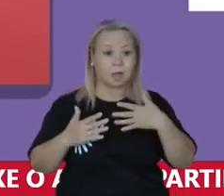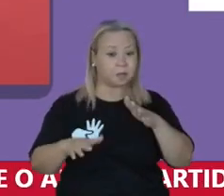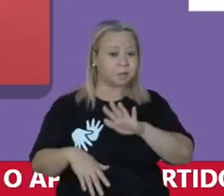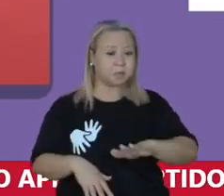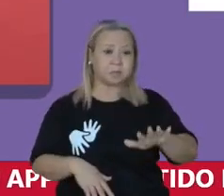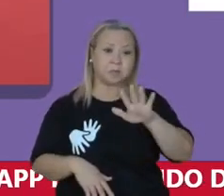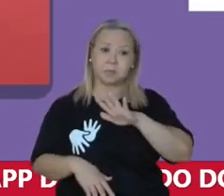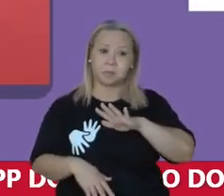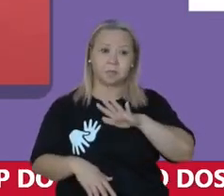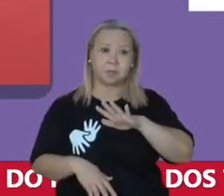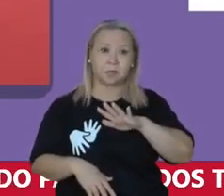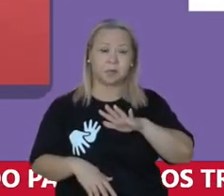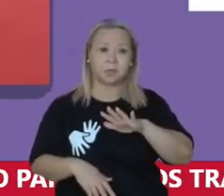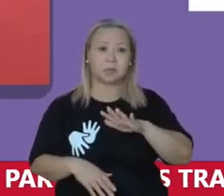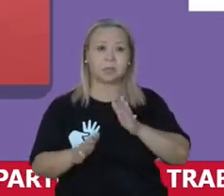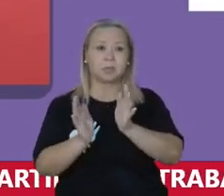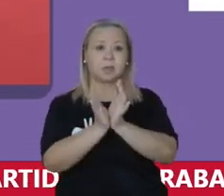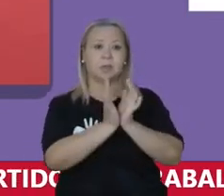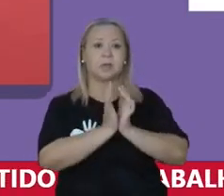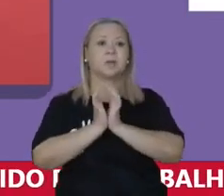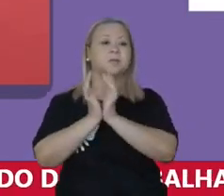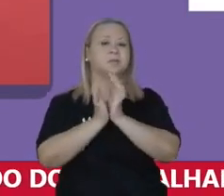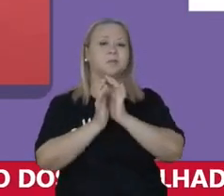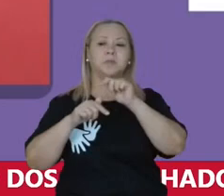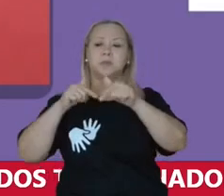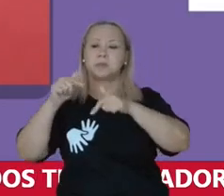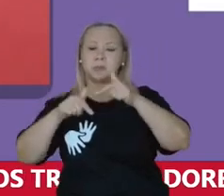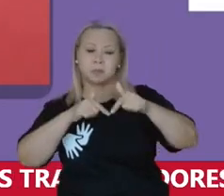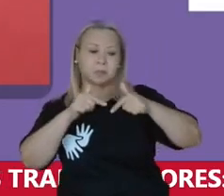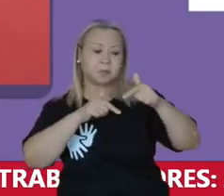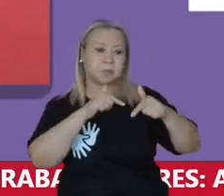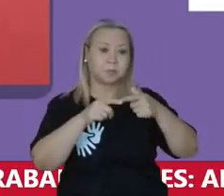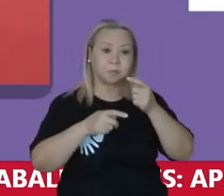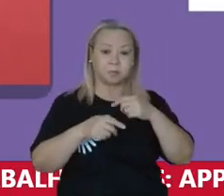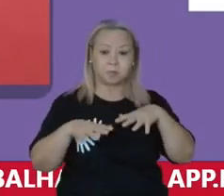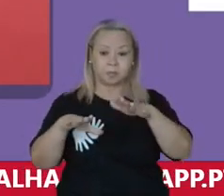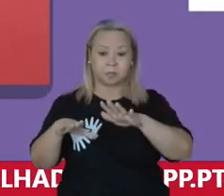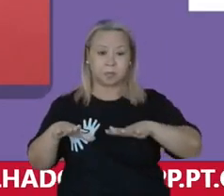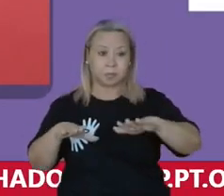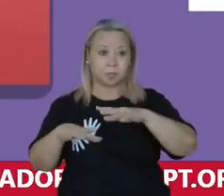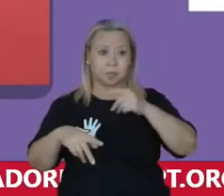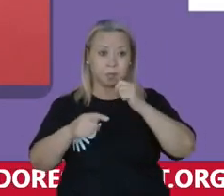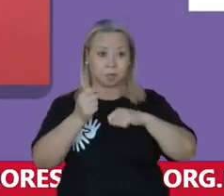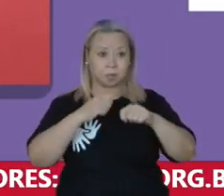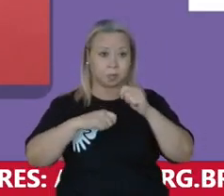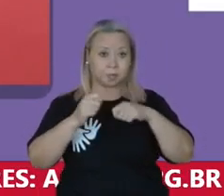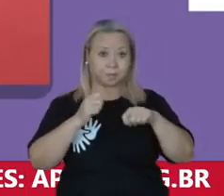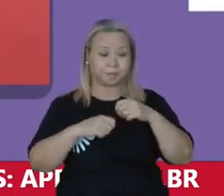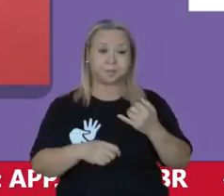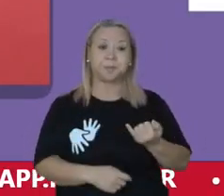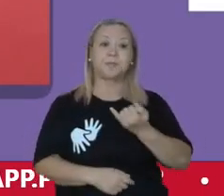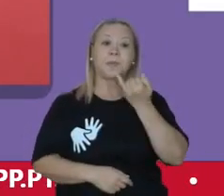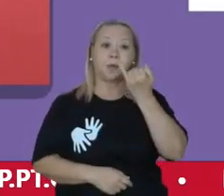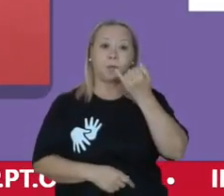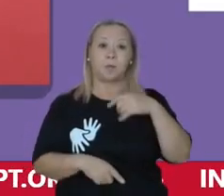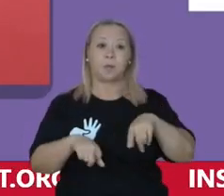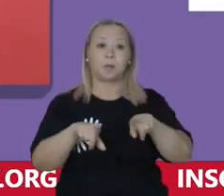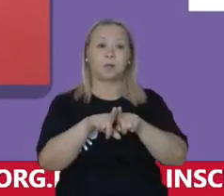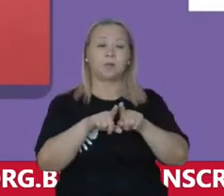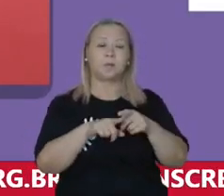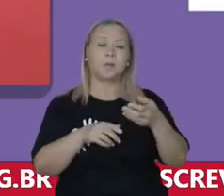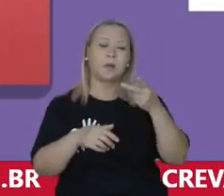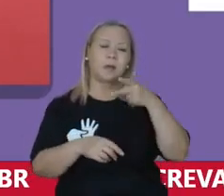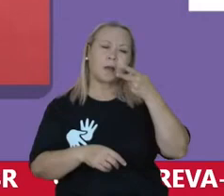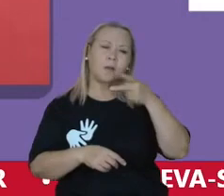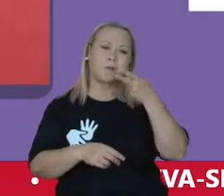todas as categorias, os setores econômicos. Importante também trazer